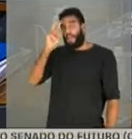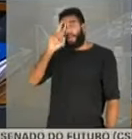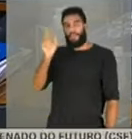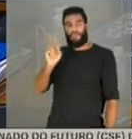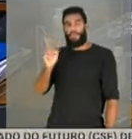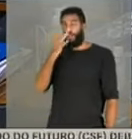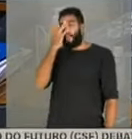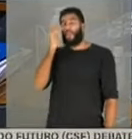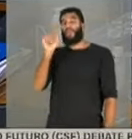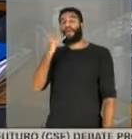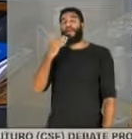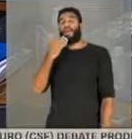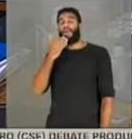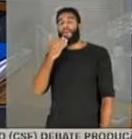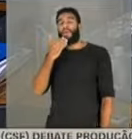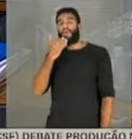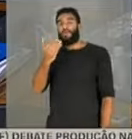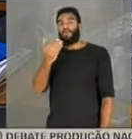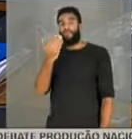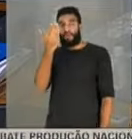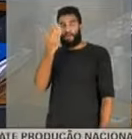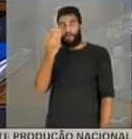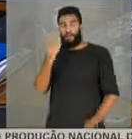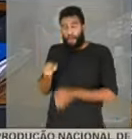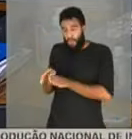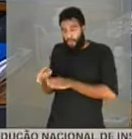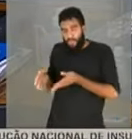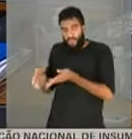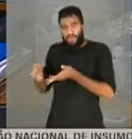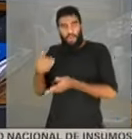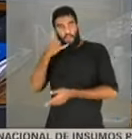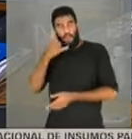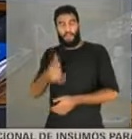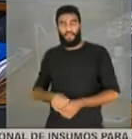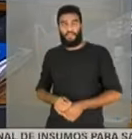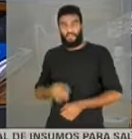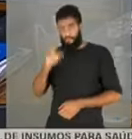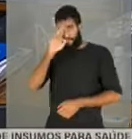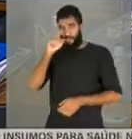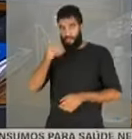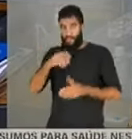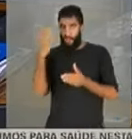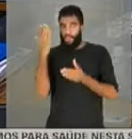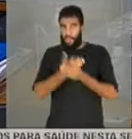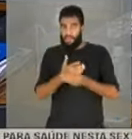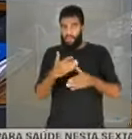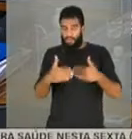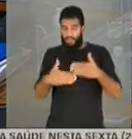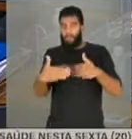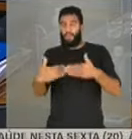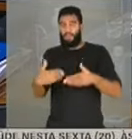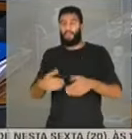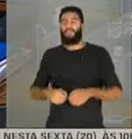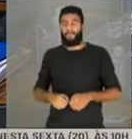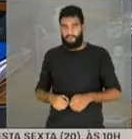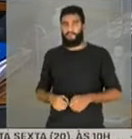quem lhe pediu para orientar. E falo para concluir, presidente, esse daqui é um processo em andamento no Ministério Público Federal.